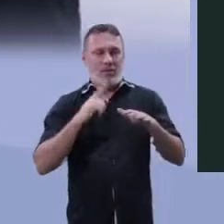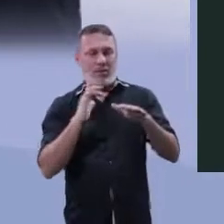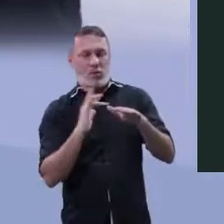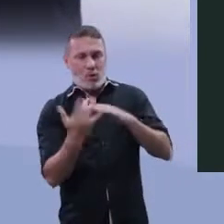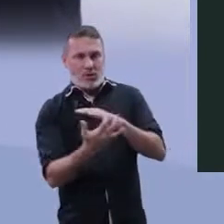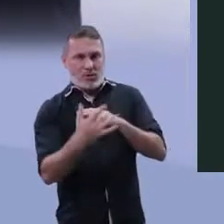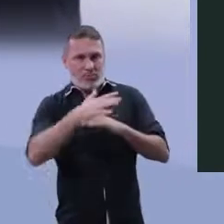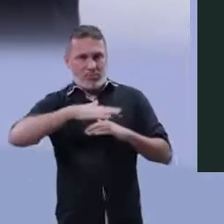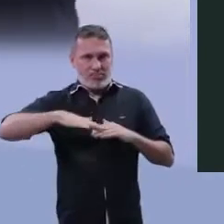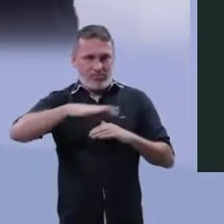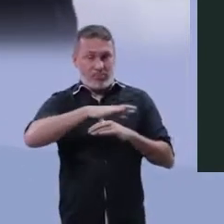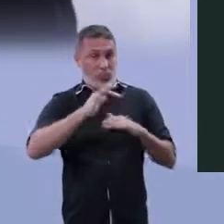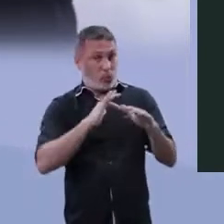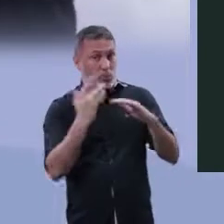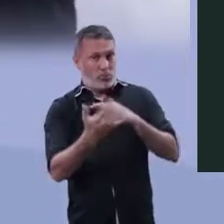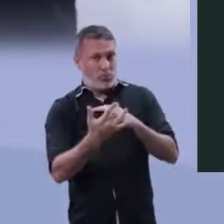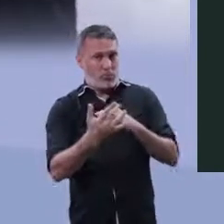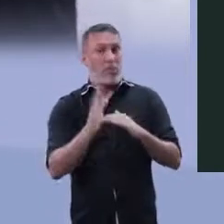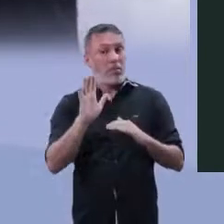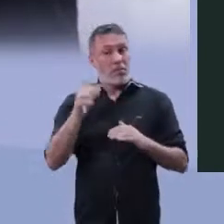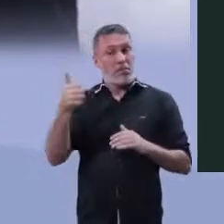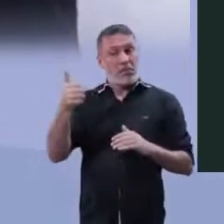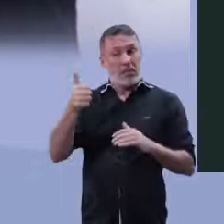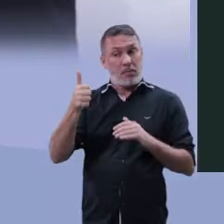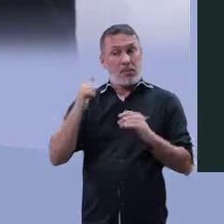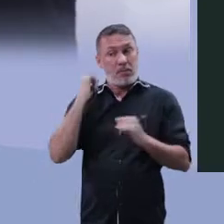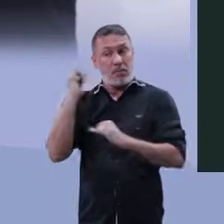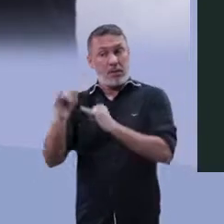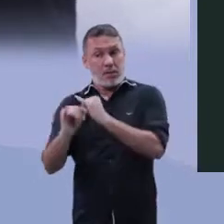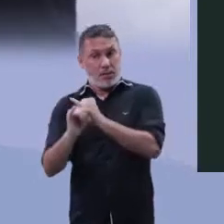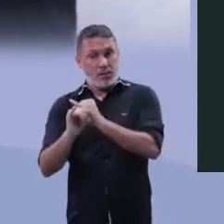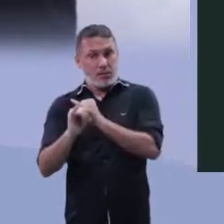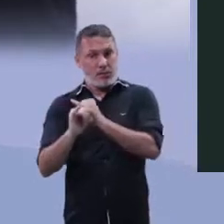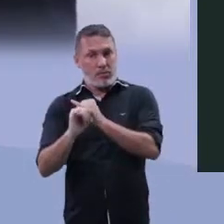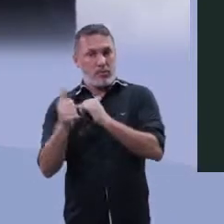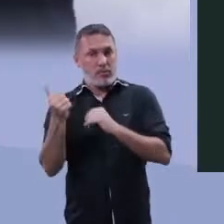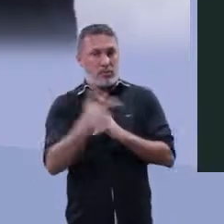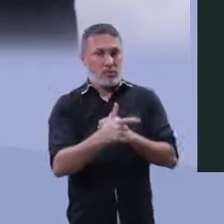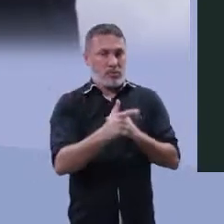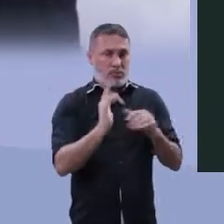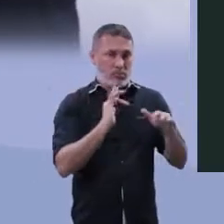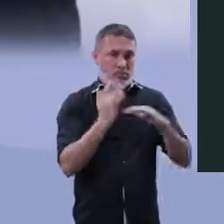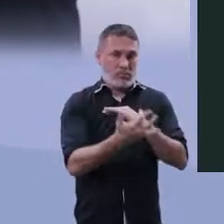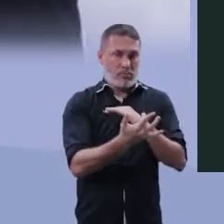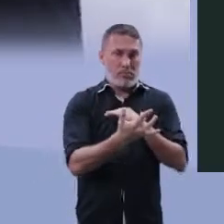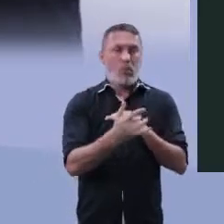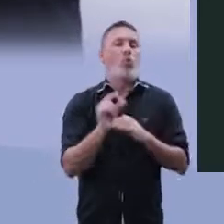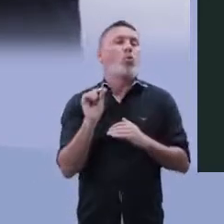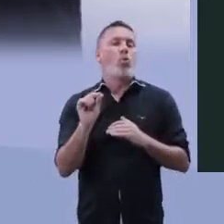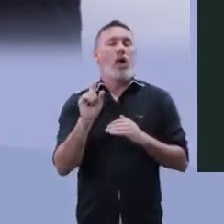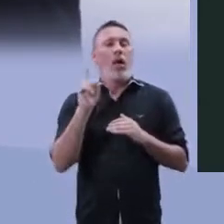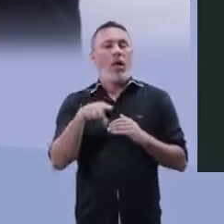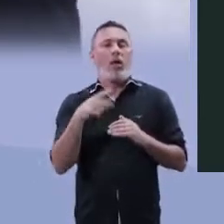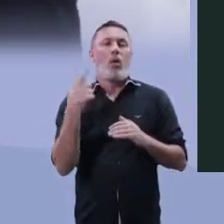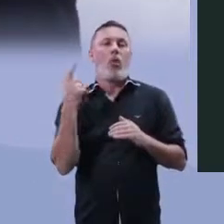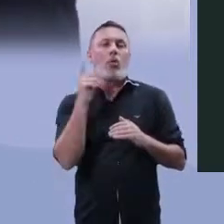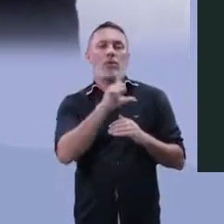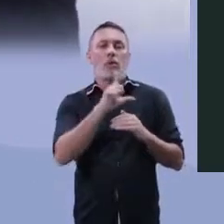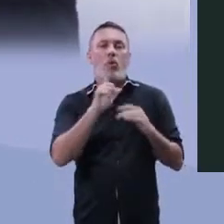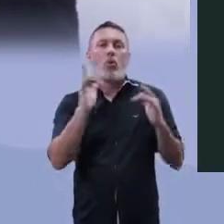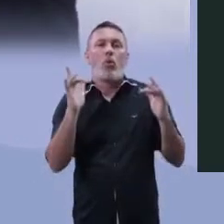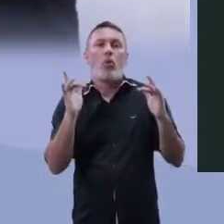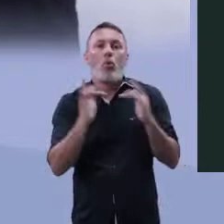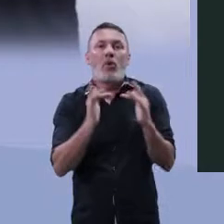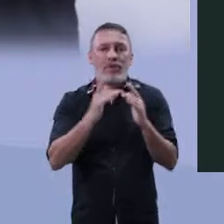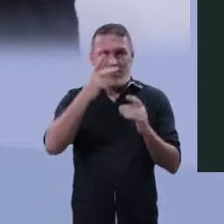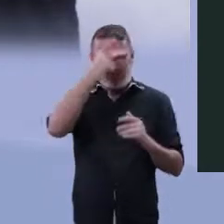grande questão. Por quê? Porque da mesma maneira que as redes sociais, a internet primeiro e as redes